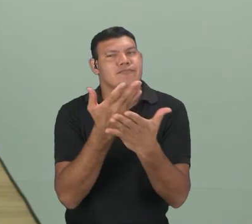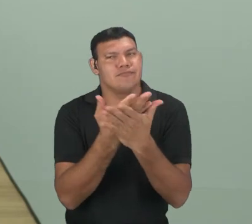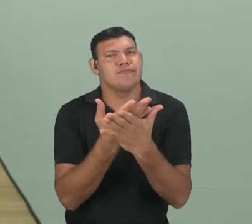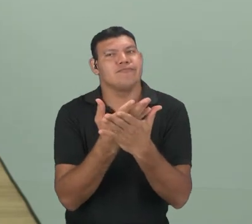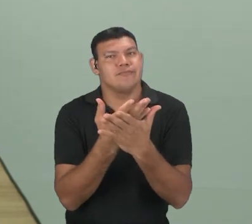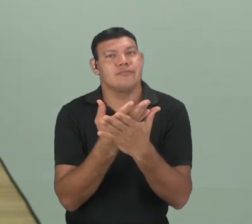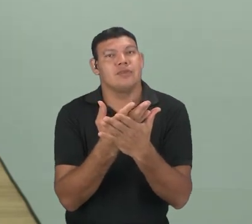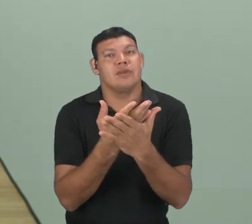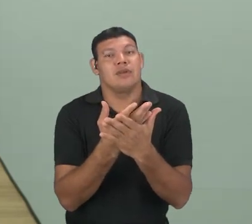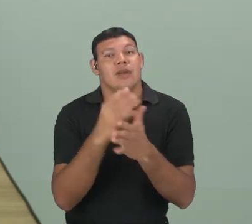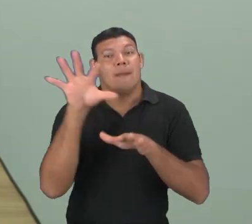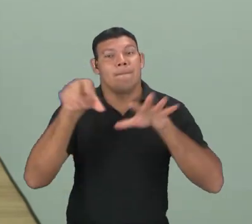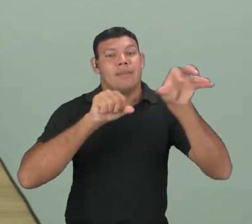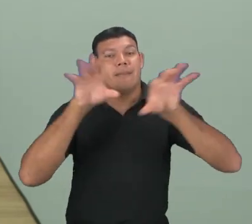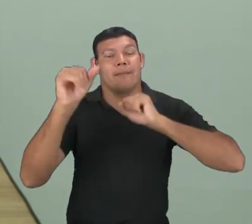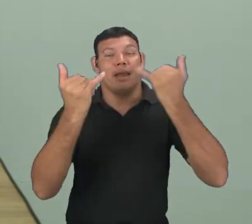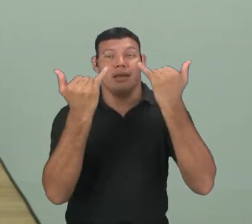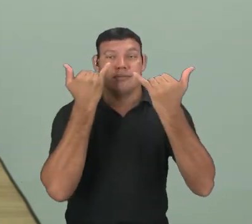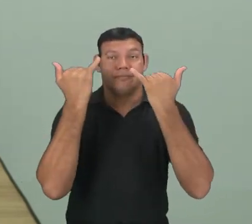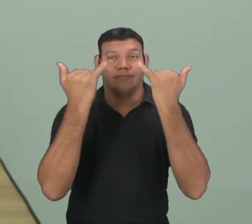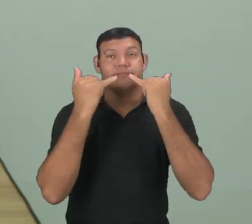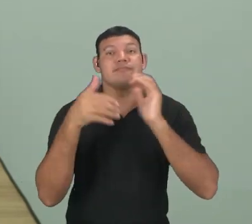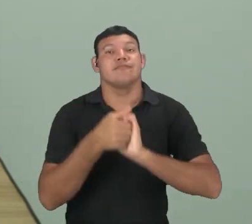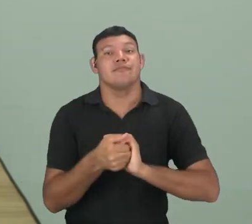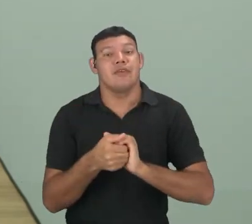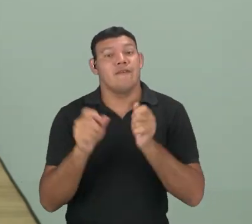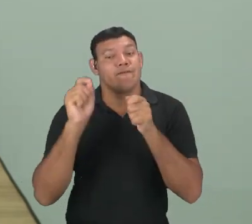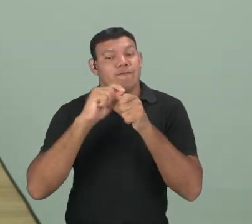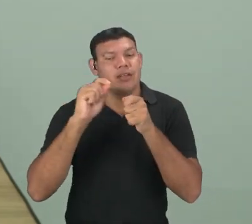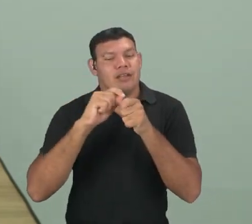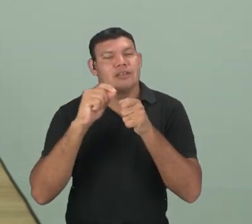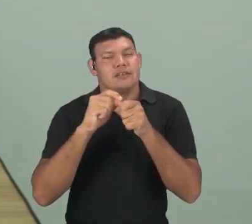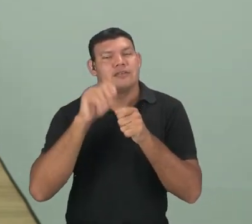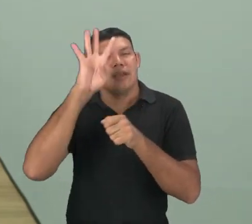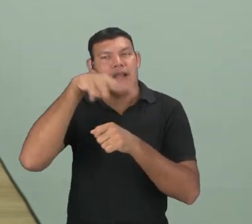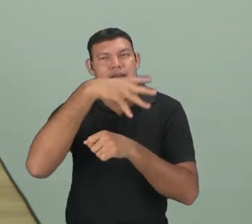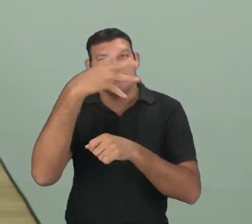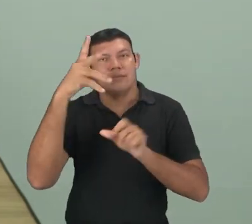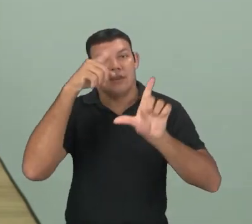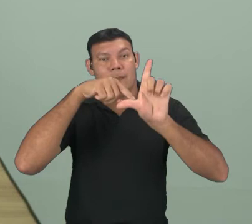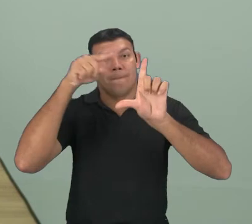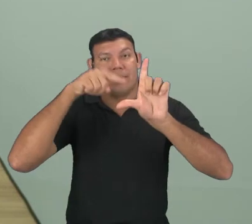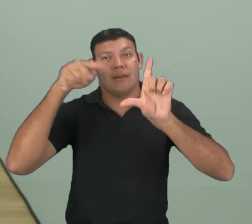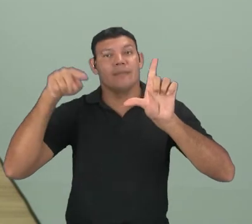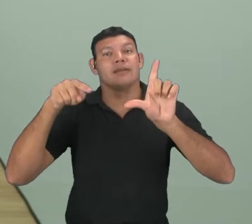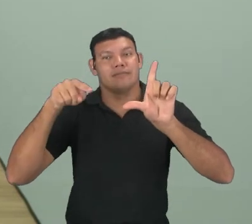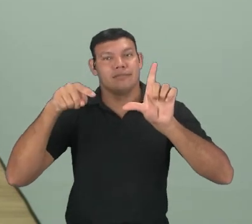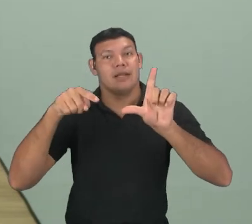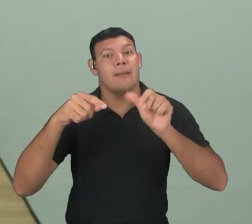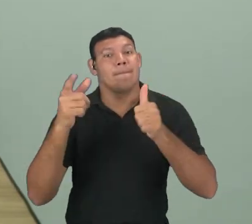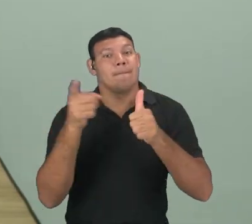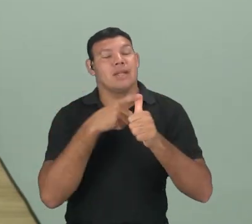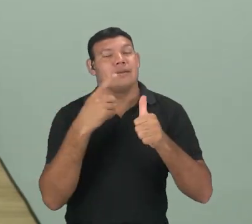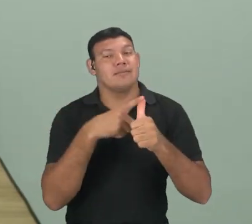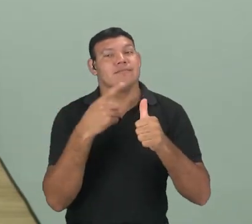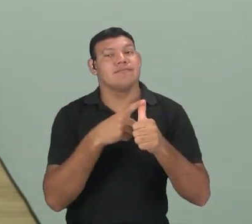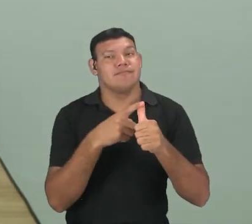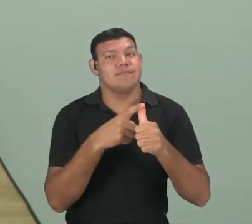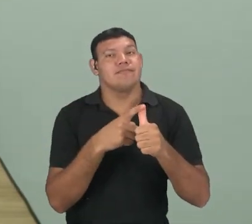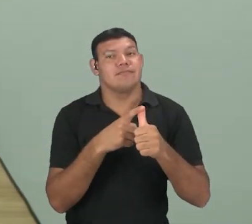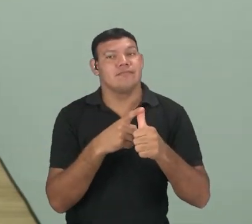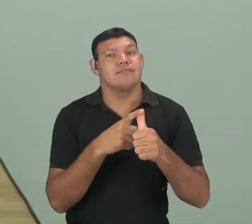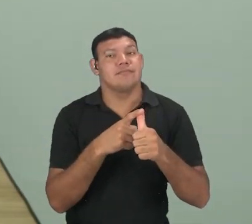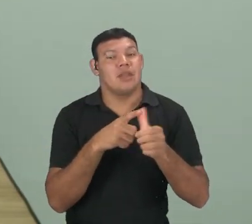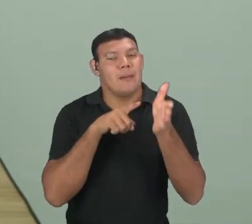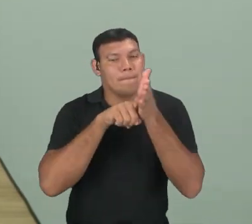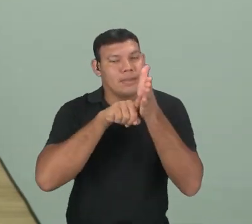nós estudamos hoje, né? Nós vimos como colher informações para que nós possamos formar uma tabela e um gráfico. A primeira coisa que